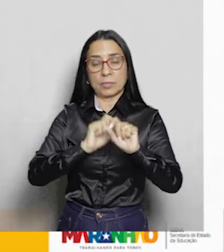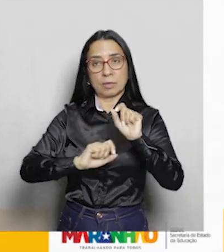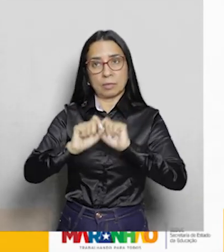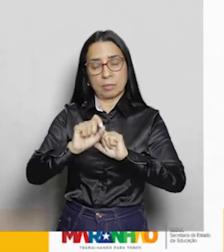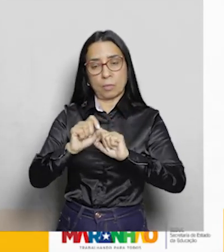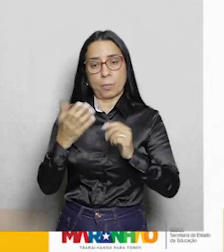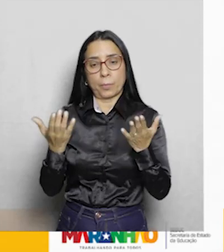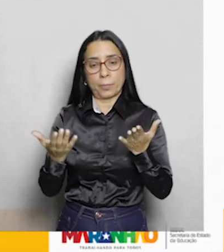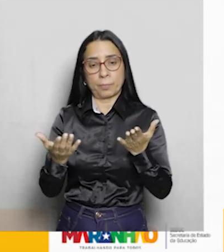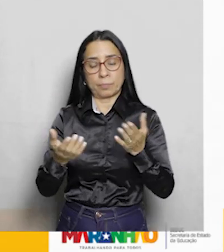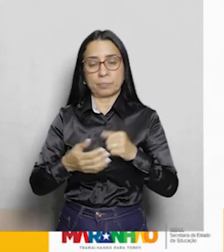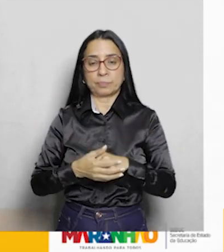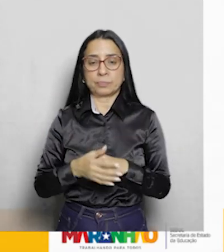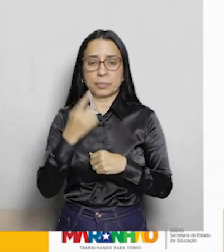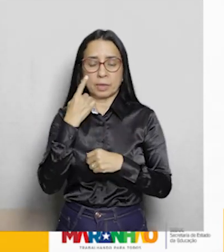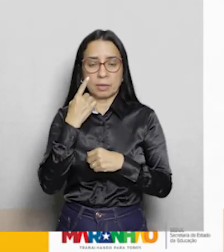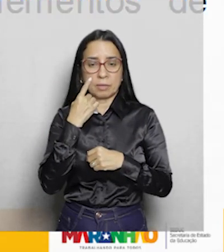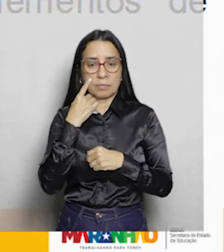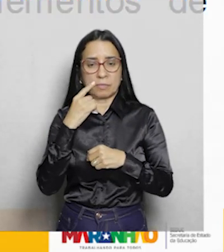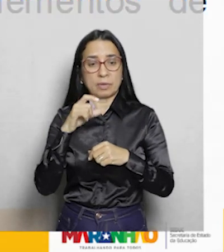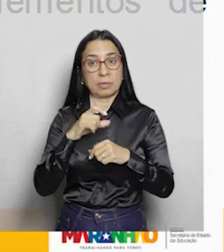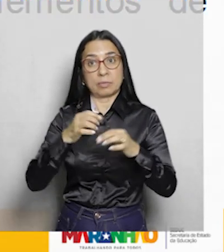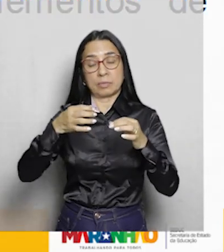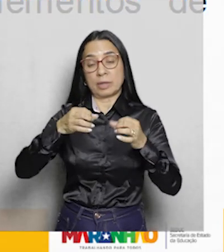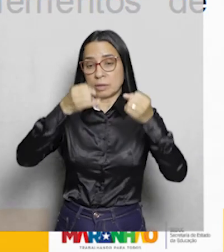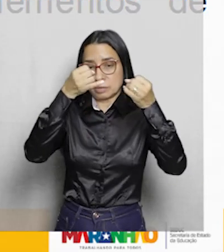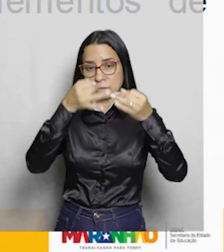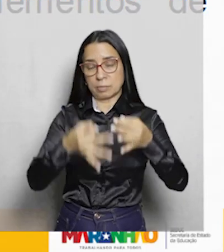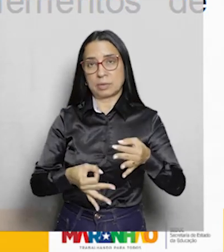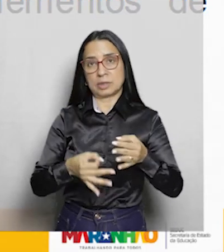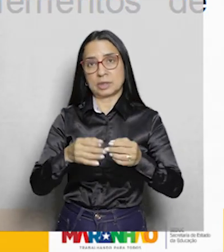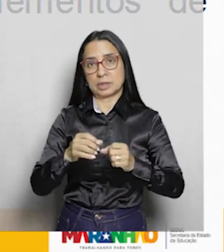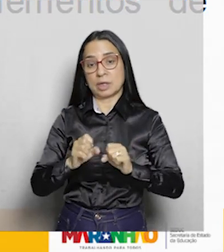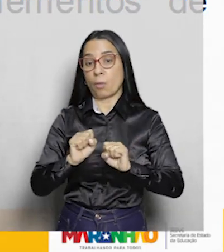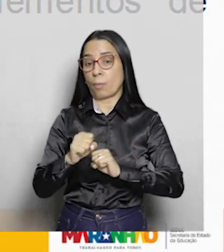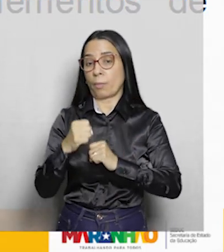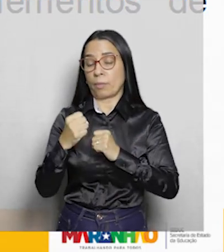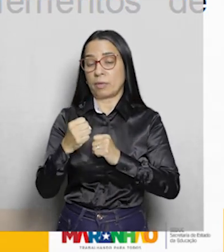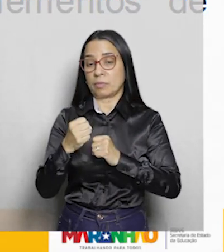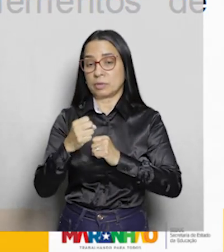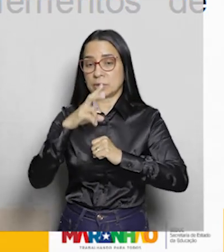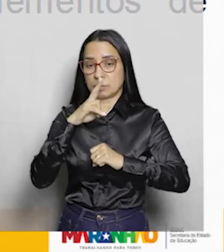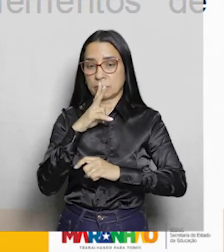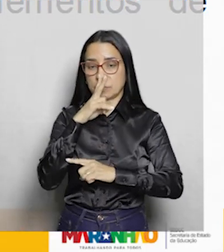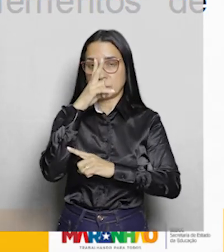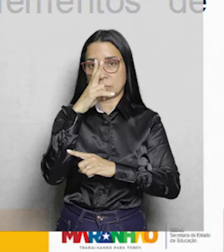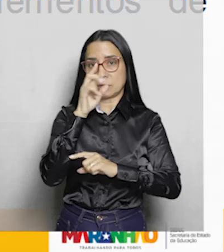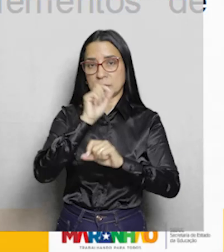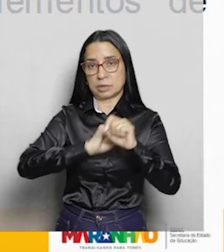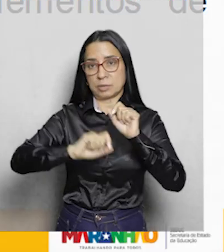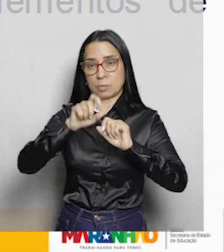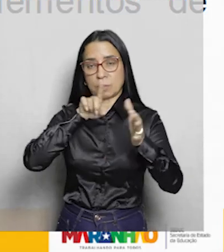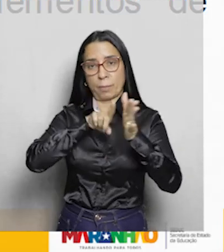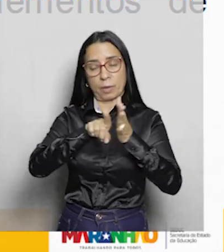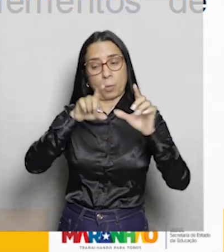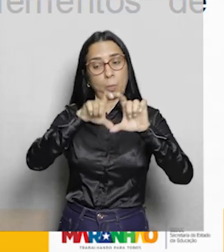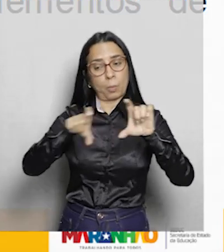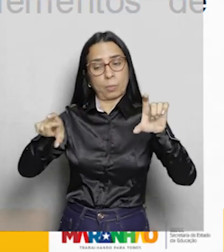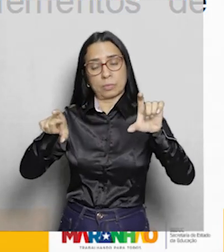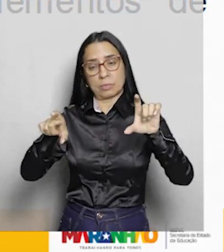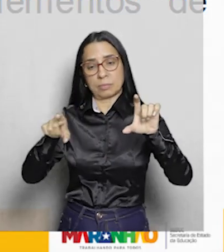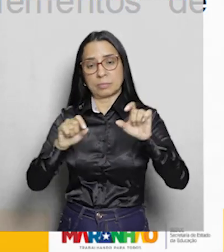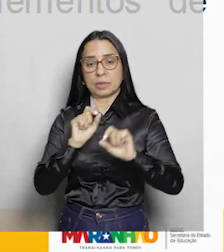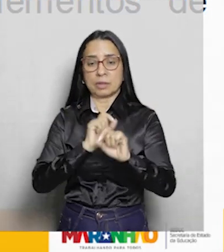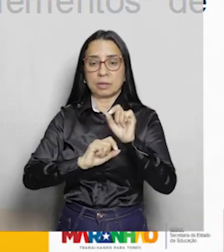Então, vendo aqui a nossa justificativa, para reforçar ainda mais o que o comando está pedindo, olha